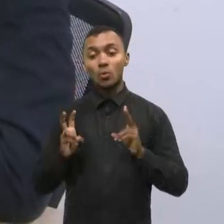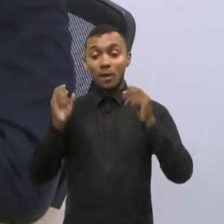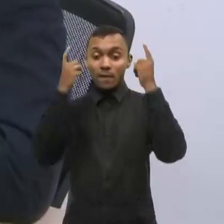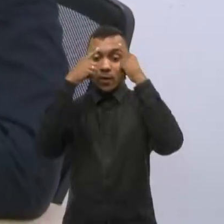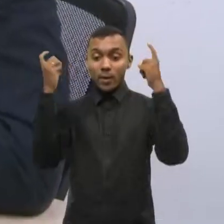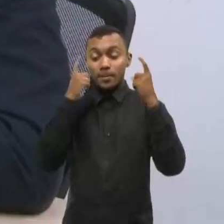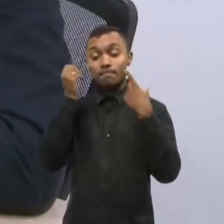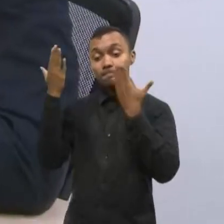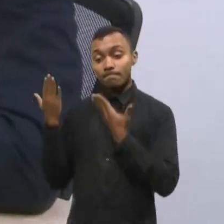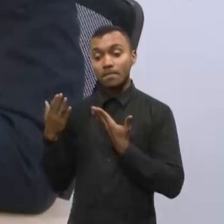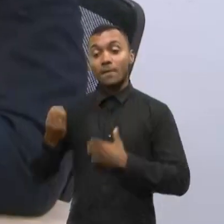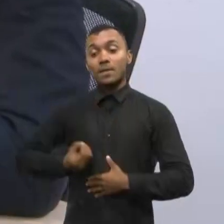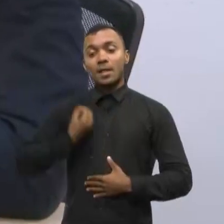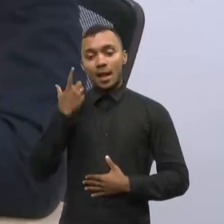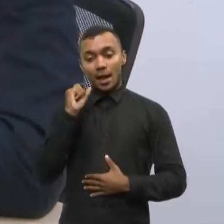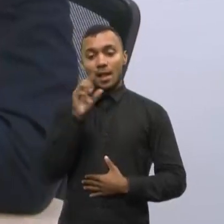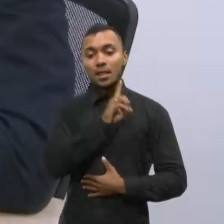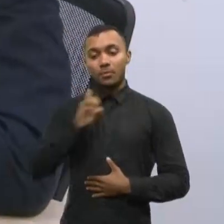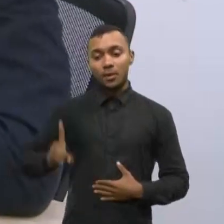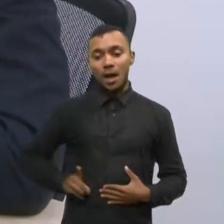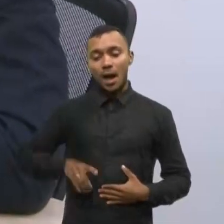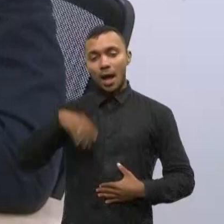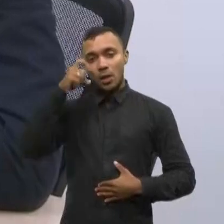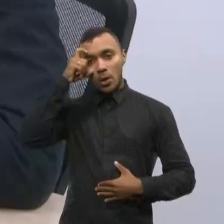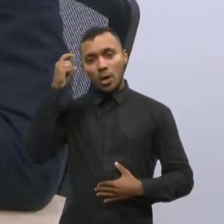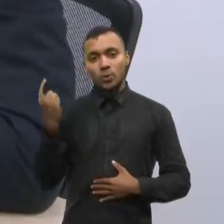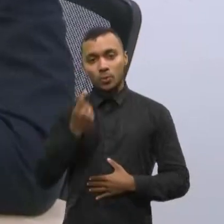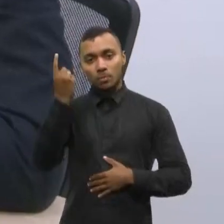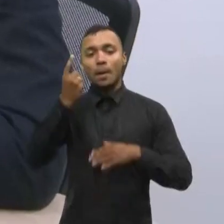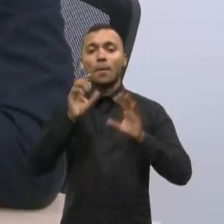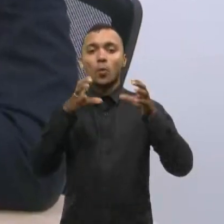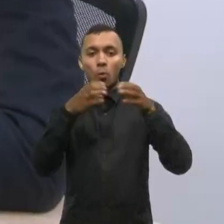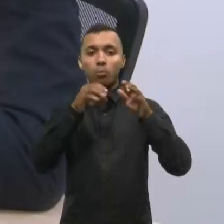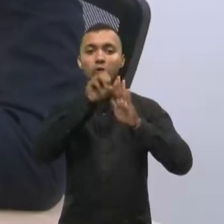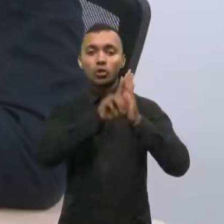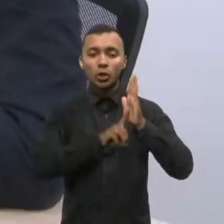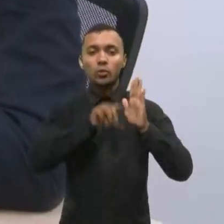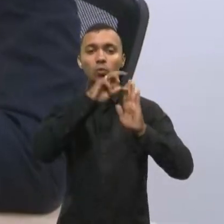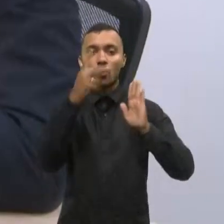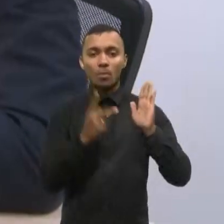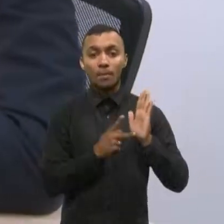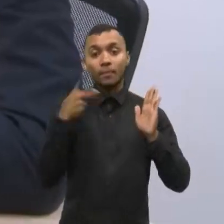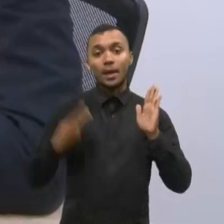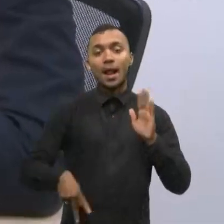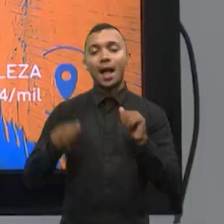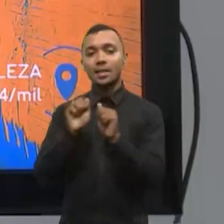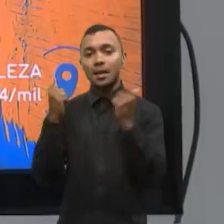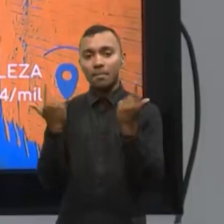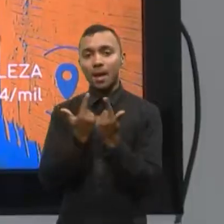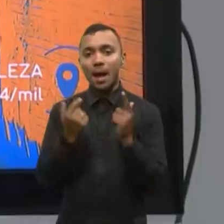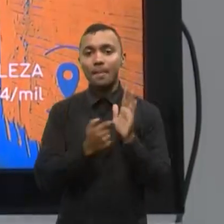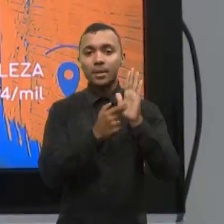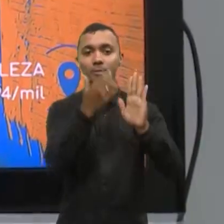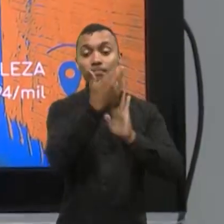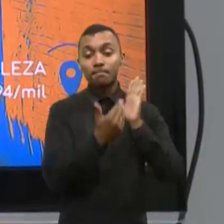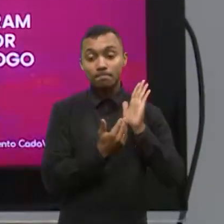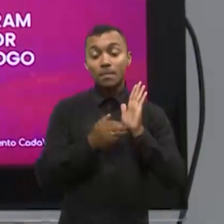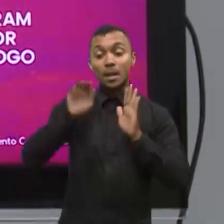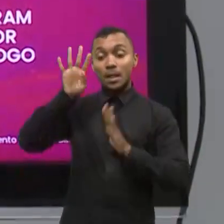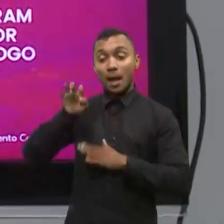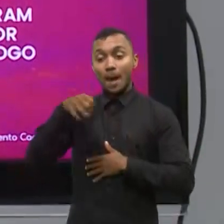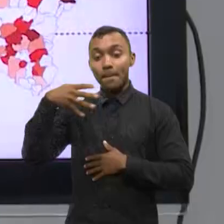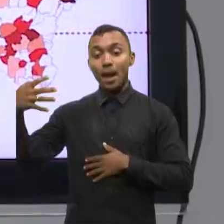deputado Renato Roseno, presidente da Comissão de Direitos Humanos da Assembleia Legislativa, apresentou dados do